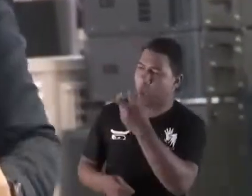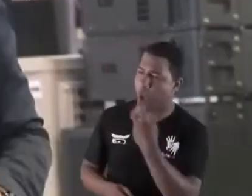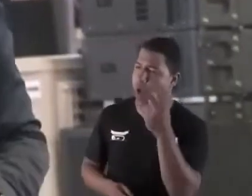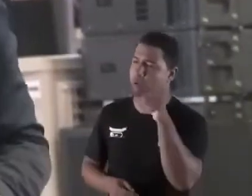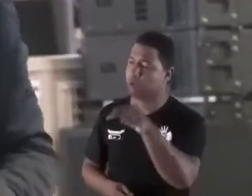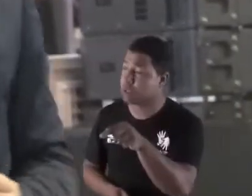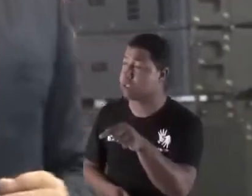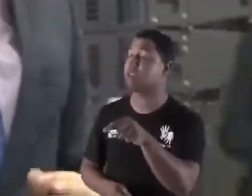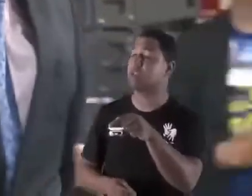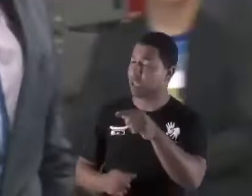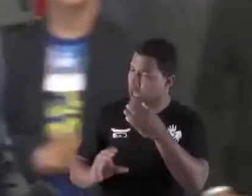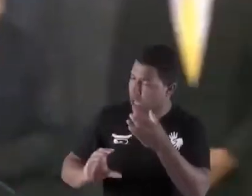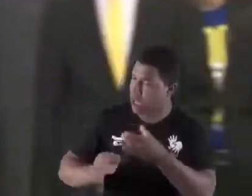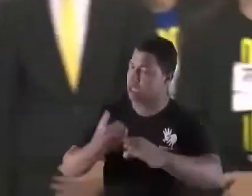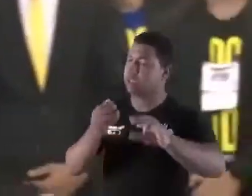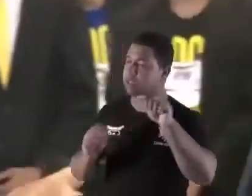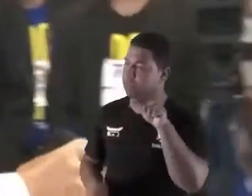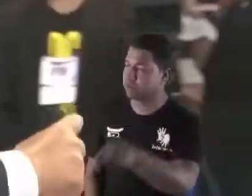você.